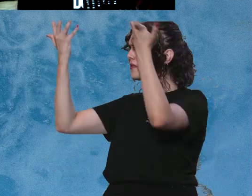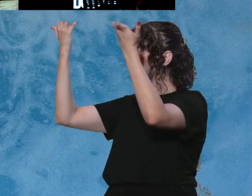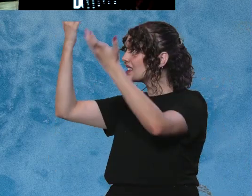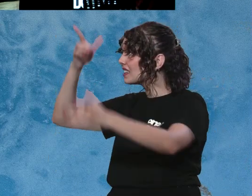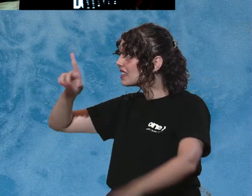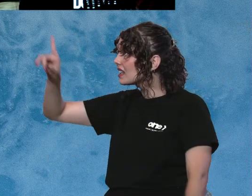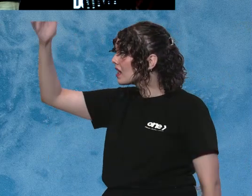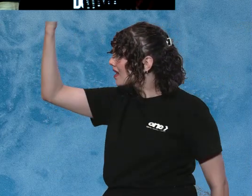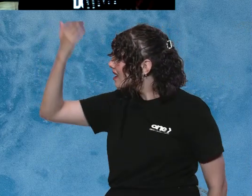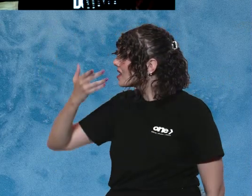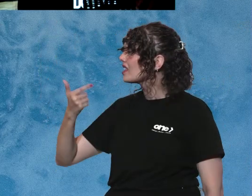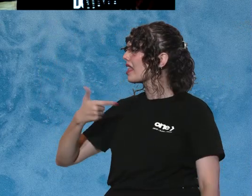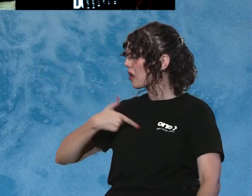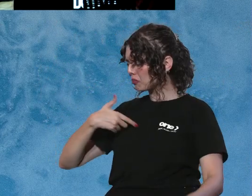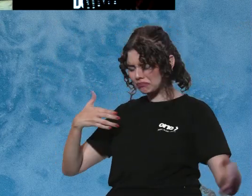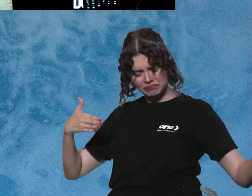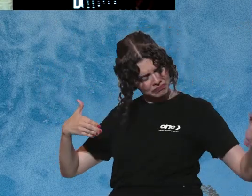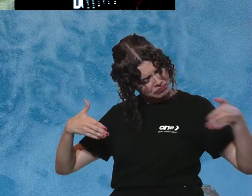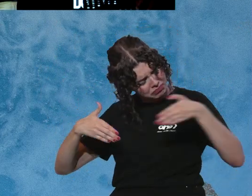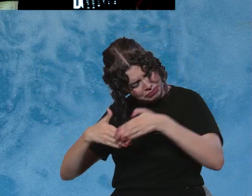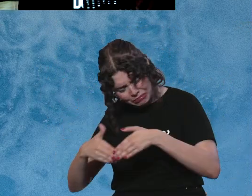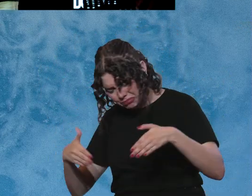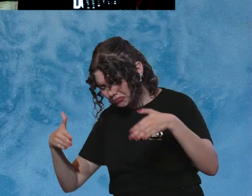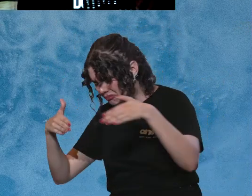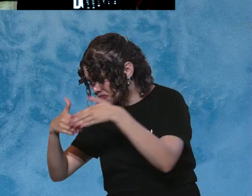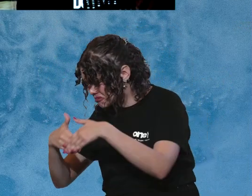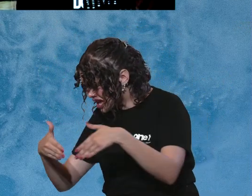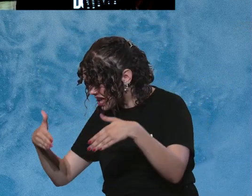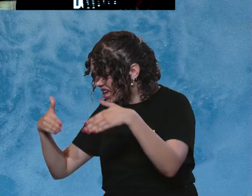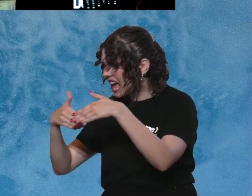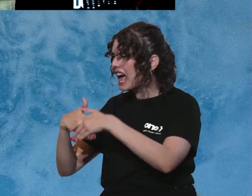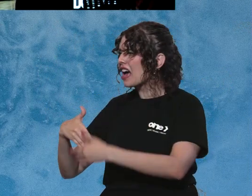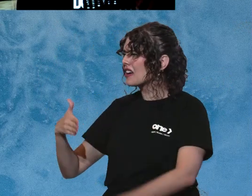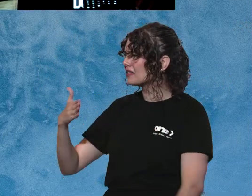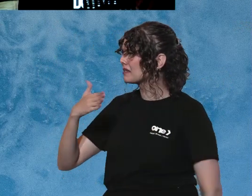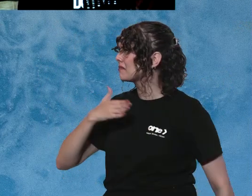do Senhor. Eu me rebaixarei ainda mais e me humilharei aos meus